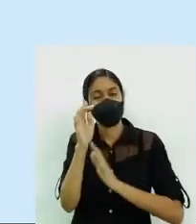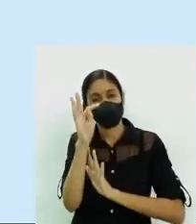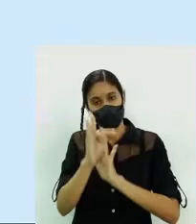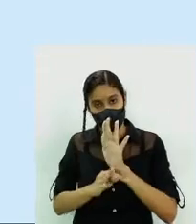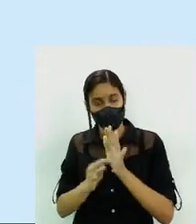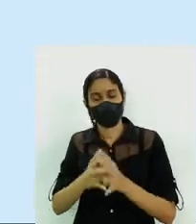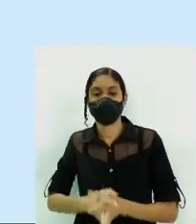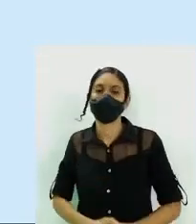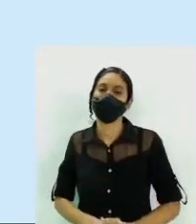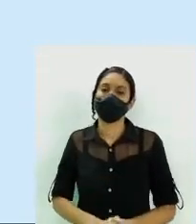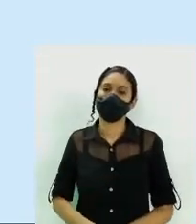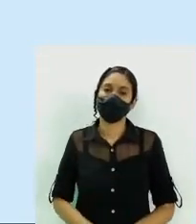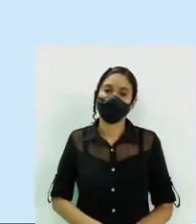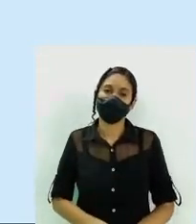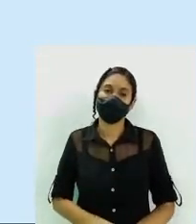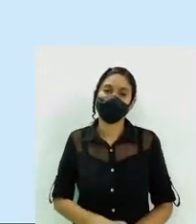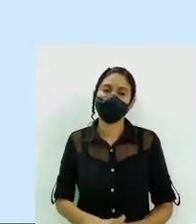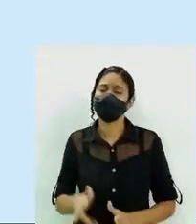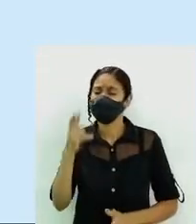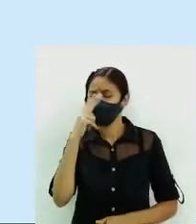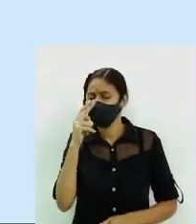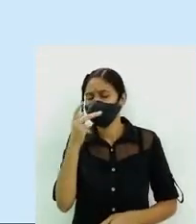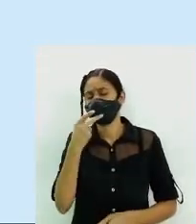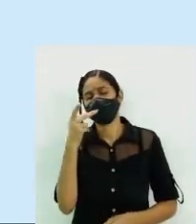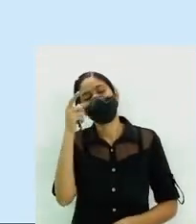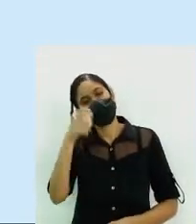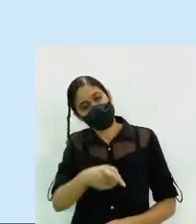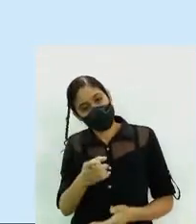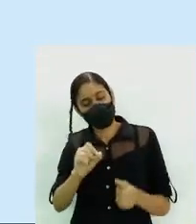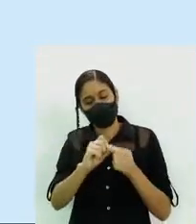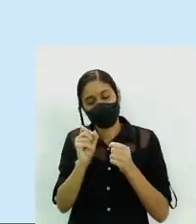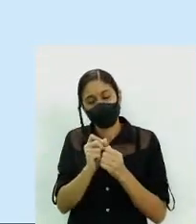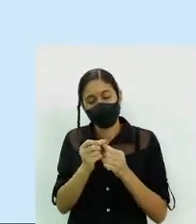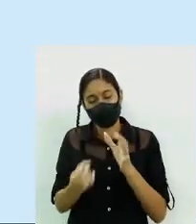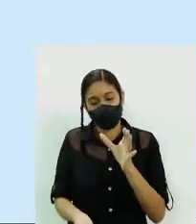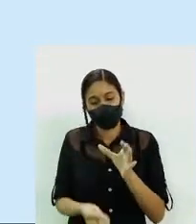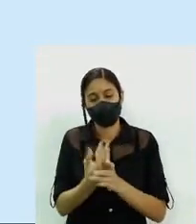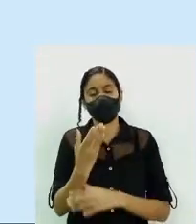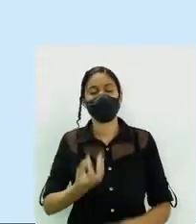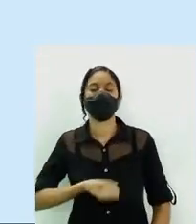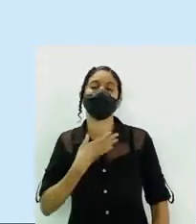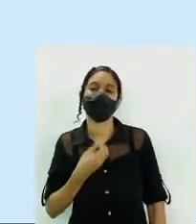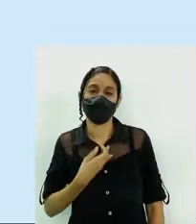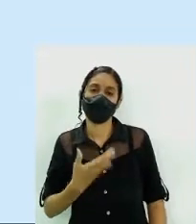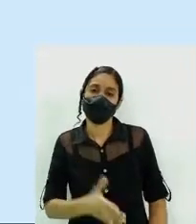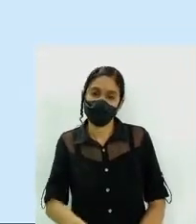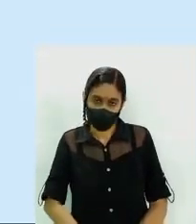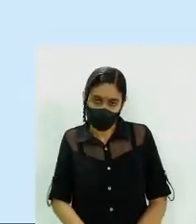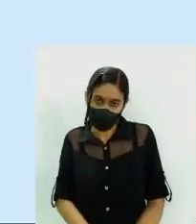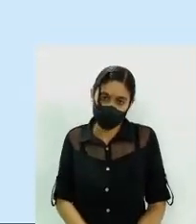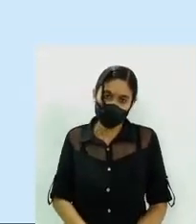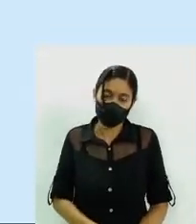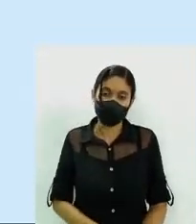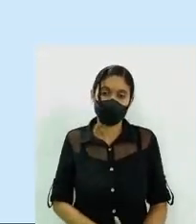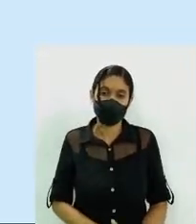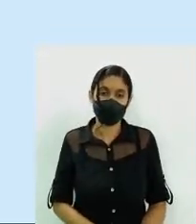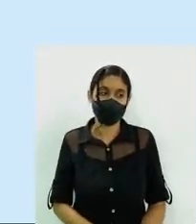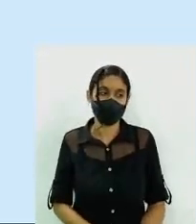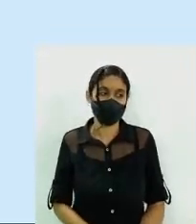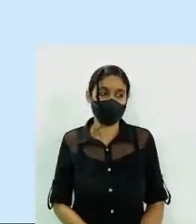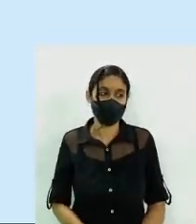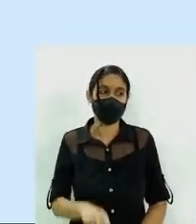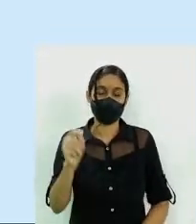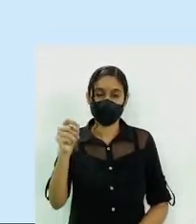texto. A mesma coisa eu sugiro a vocês quando forem criar suas poesias autorais, os seus poemas autorais. Vocês peguem